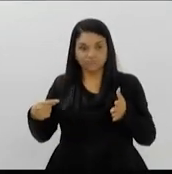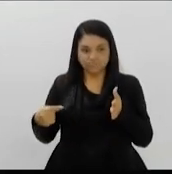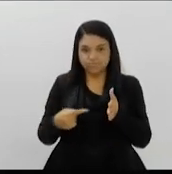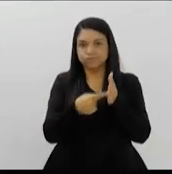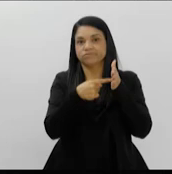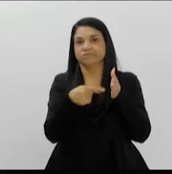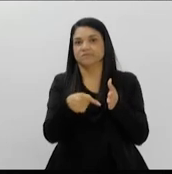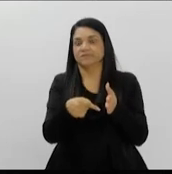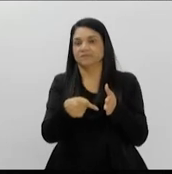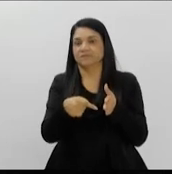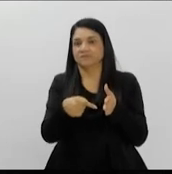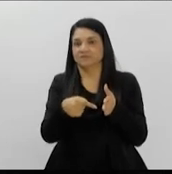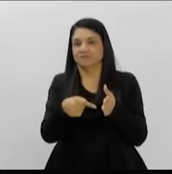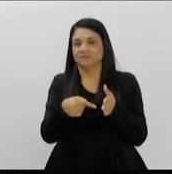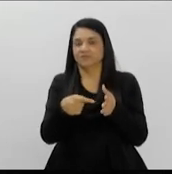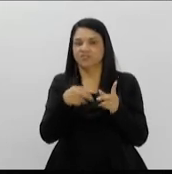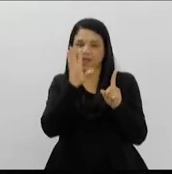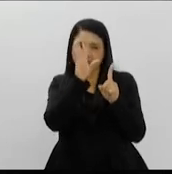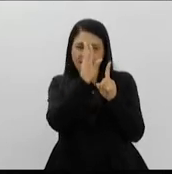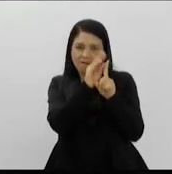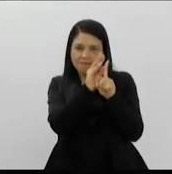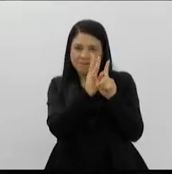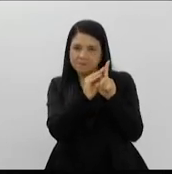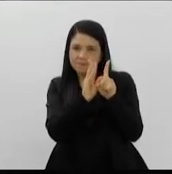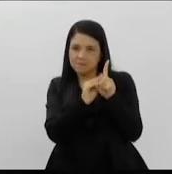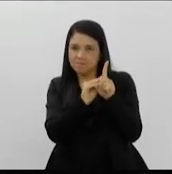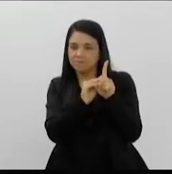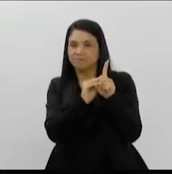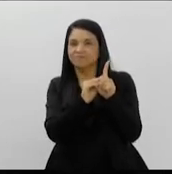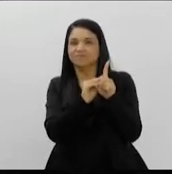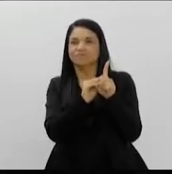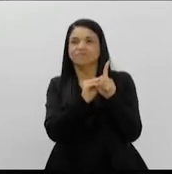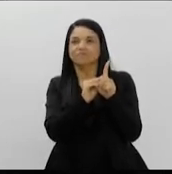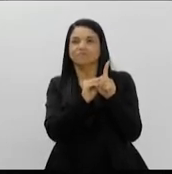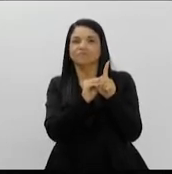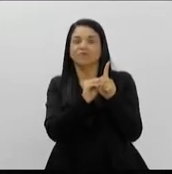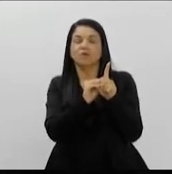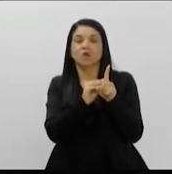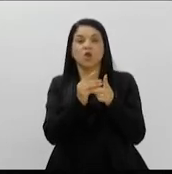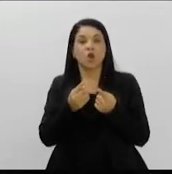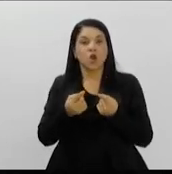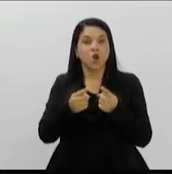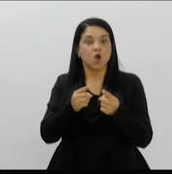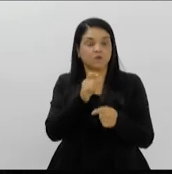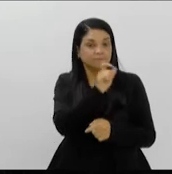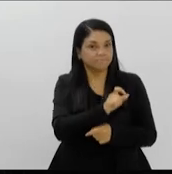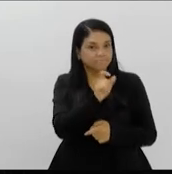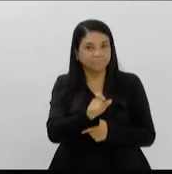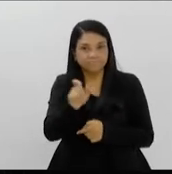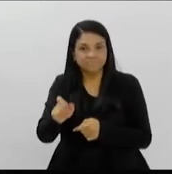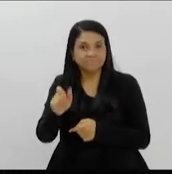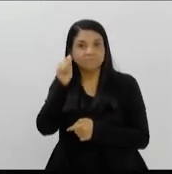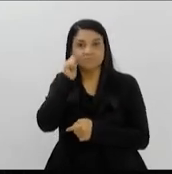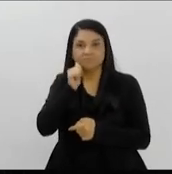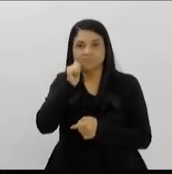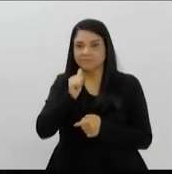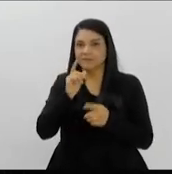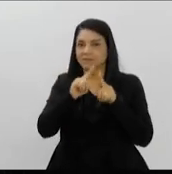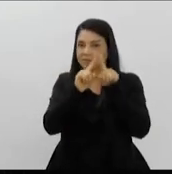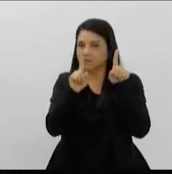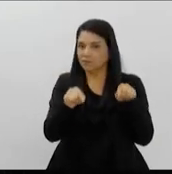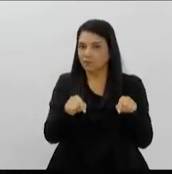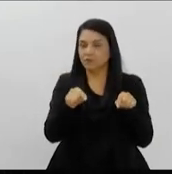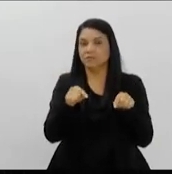Direitos Humanos de assédio sexual contra uma série de servidoras, em especial também